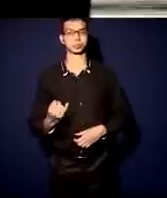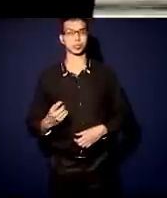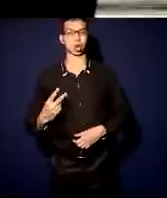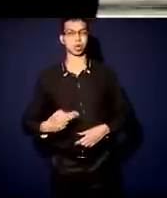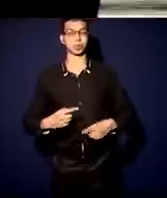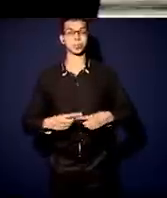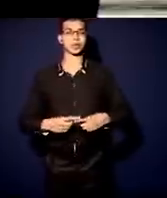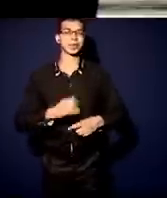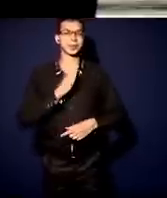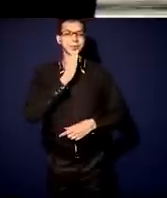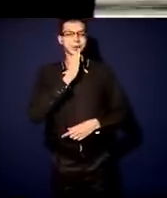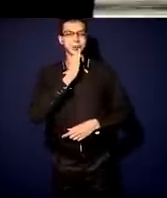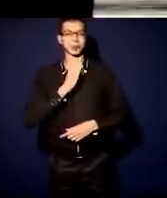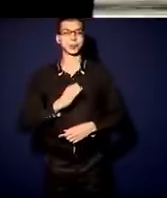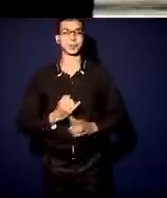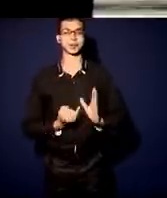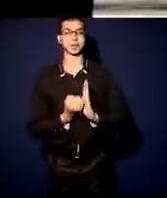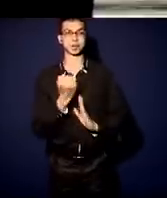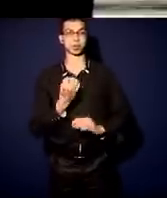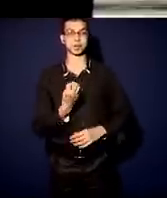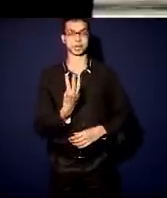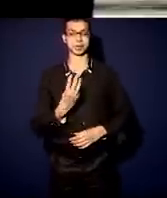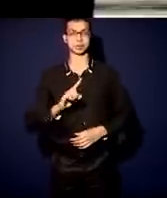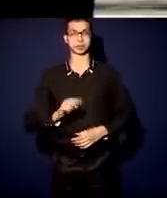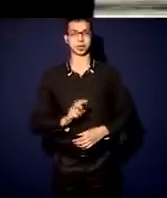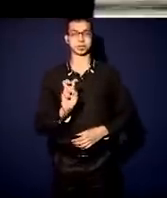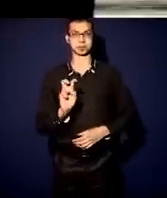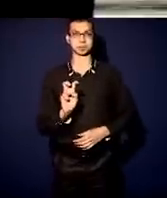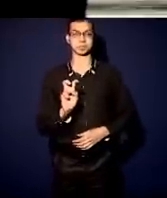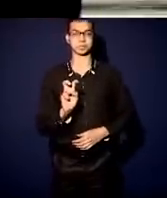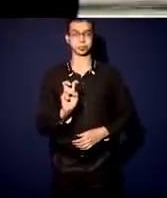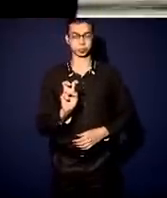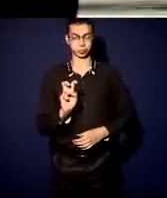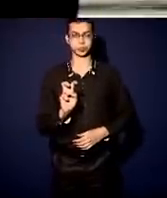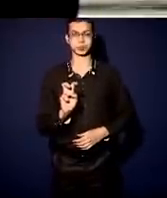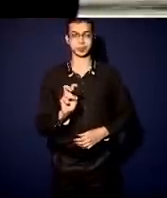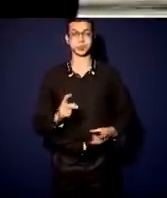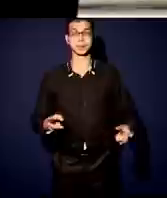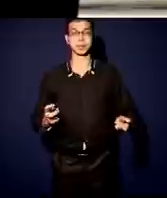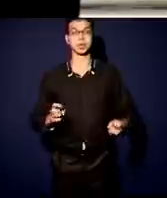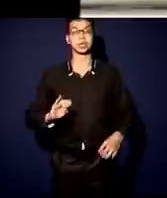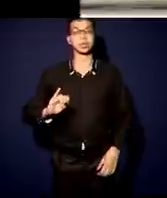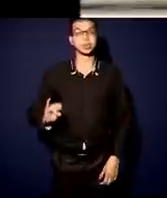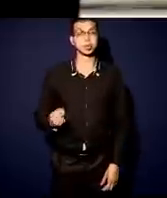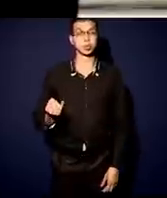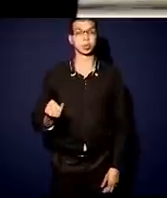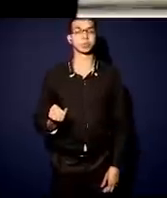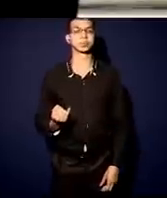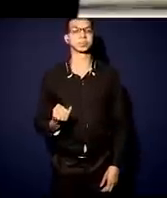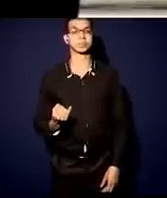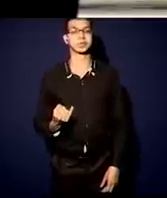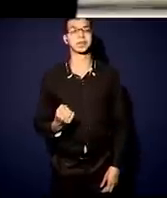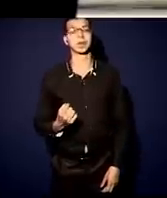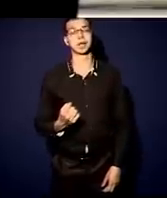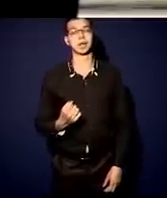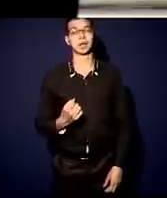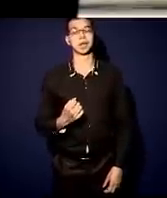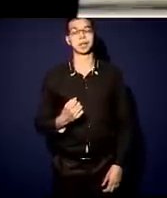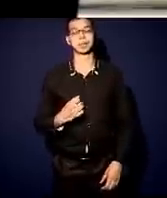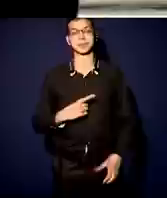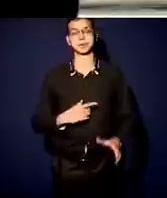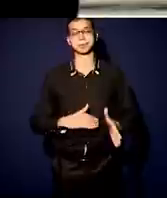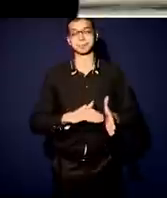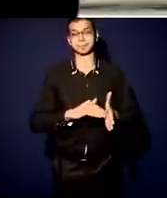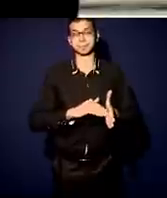a inflação tá em Três e Meio assumindo É nesse cenário um corte de juros em torno de 100 pontos base Então quer dizer que